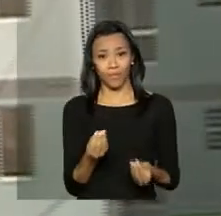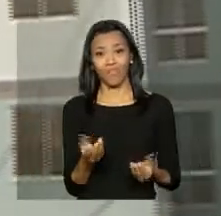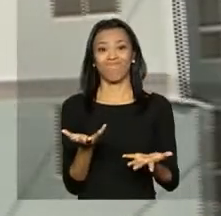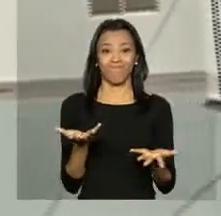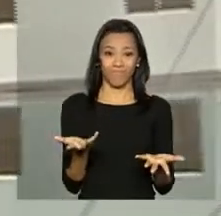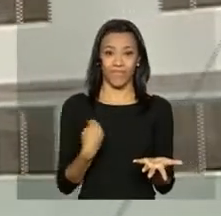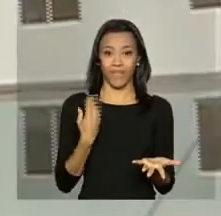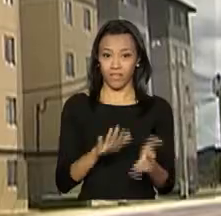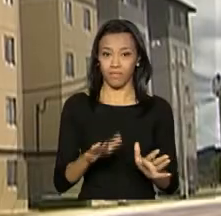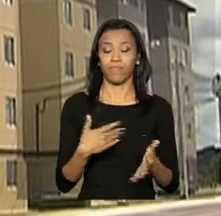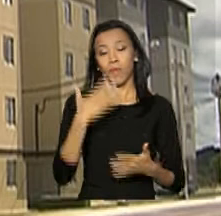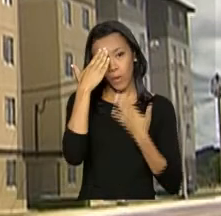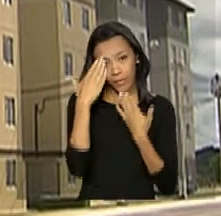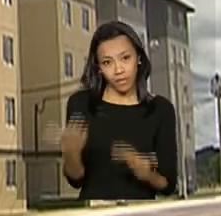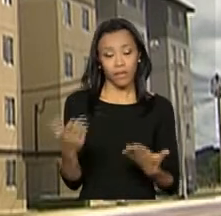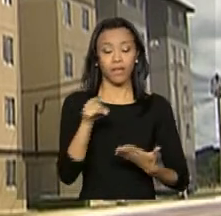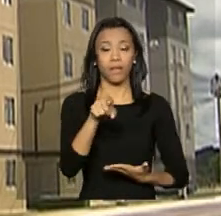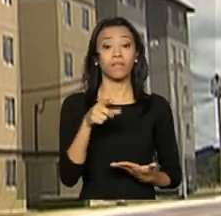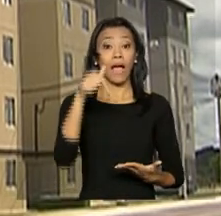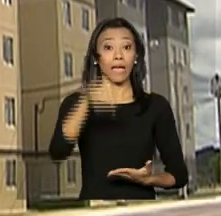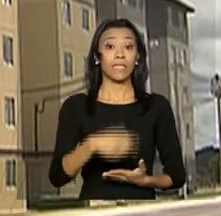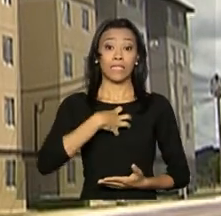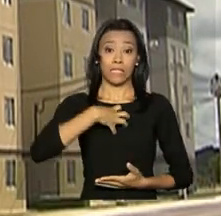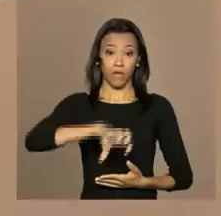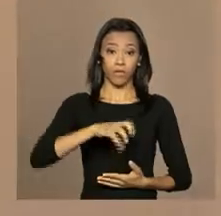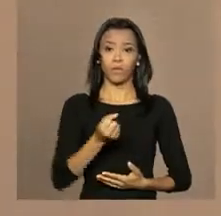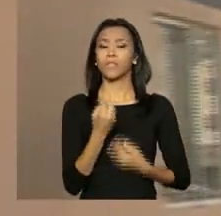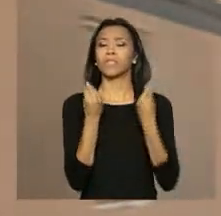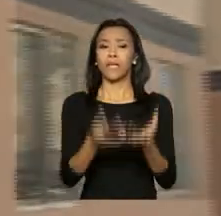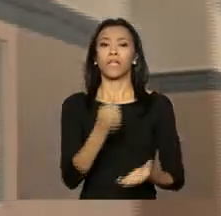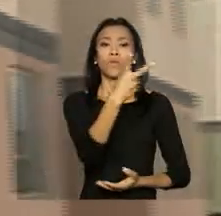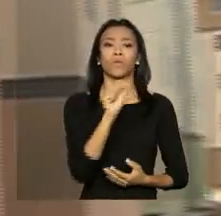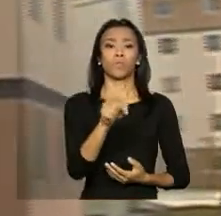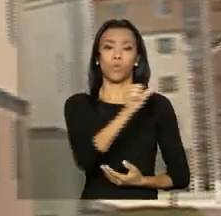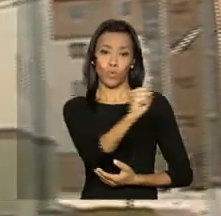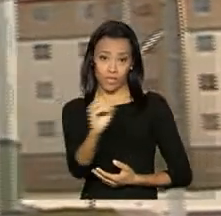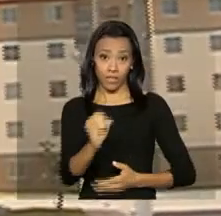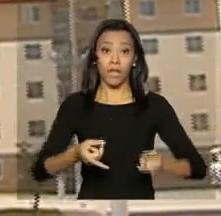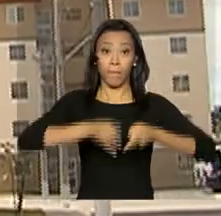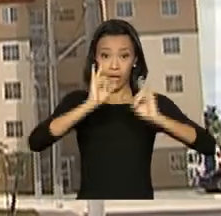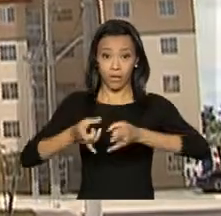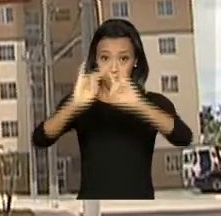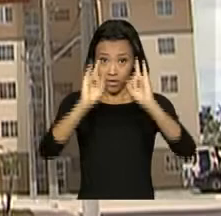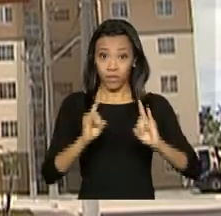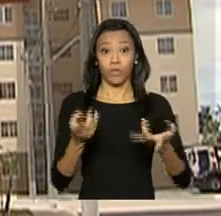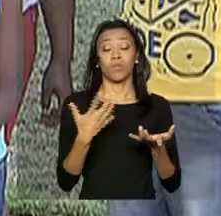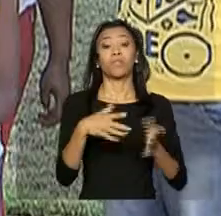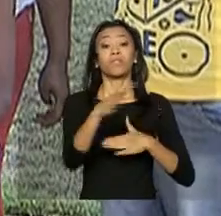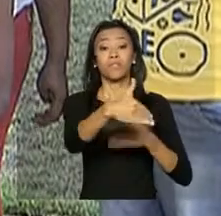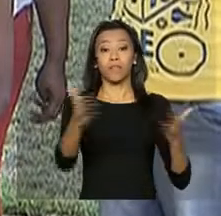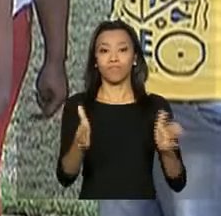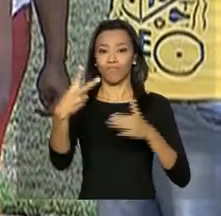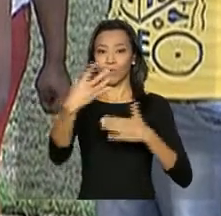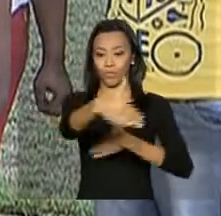nessa situação. Ok, obrigado, Eugênia. Aqui em Salvador serão entregues 2.800 apartamentos divididos em